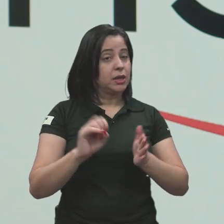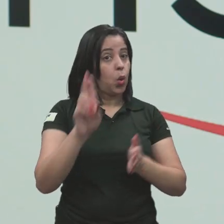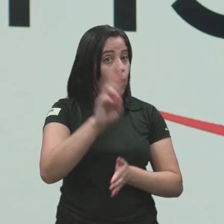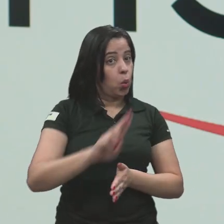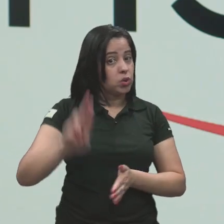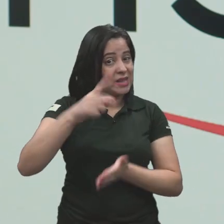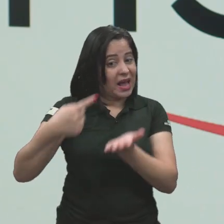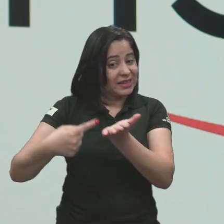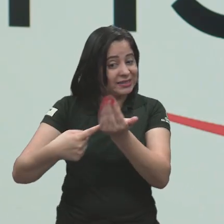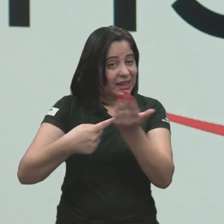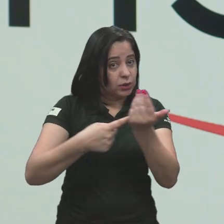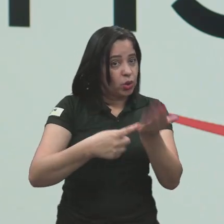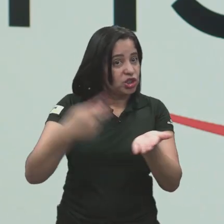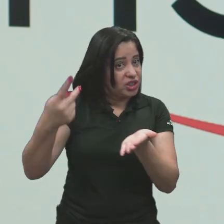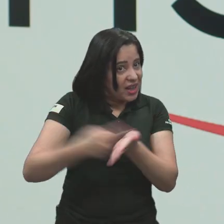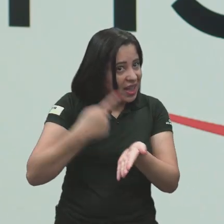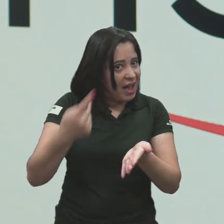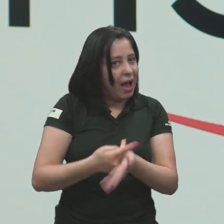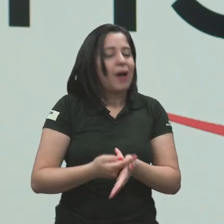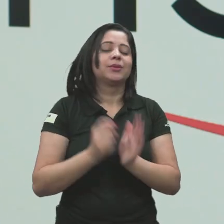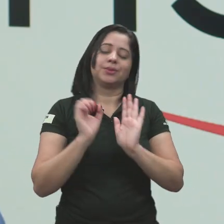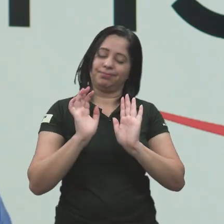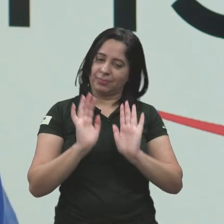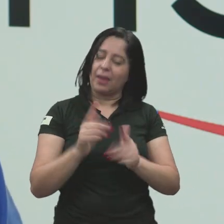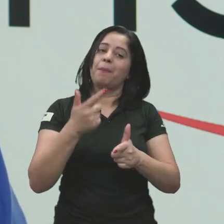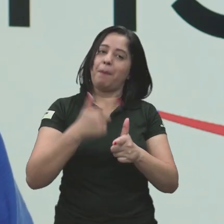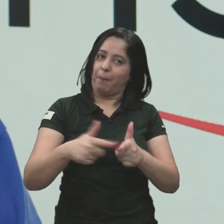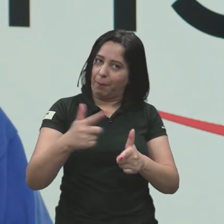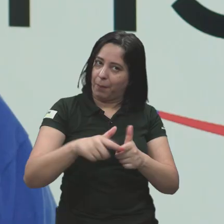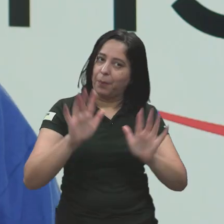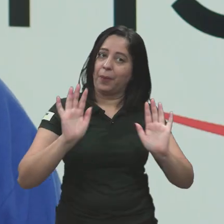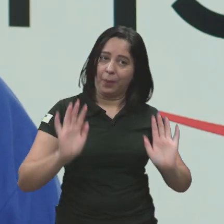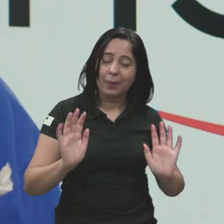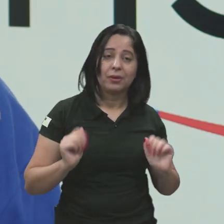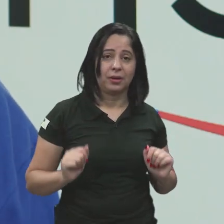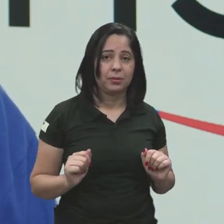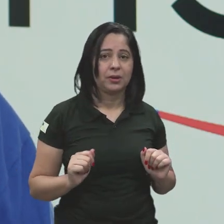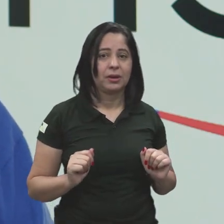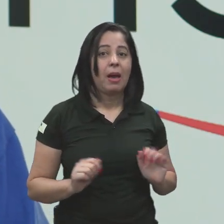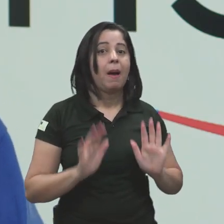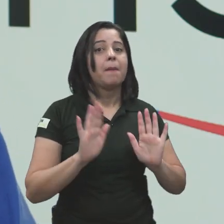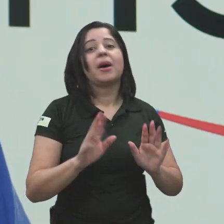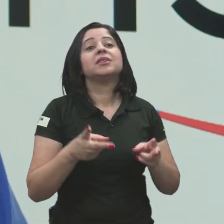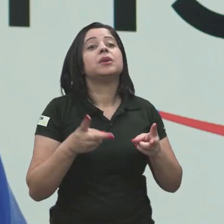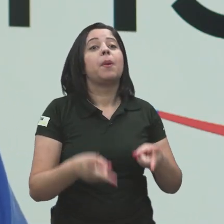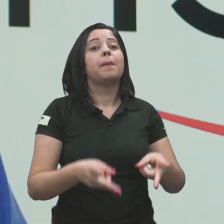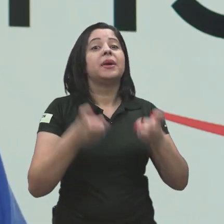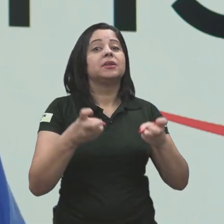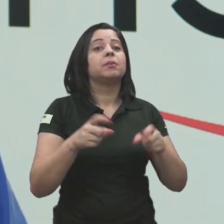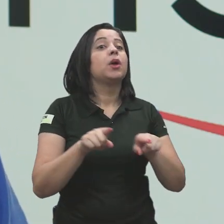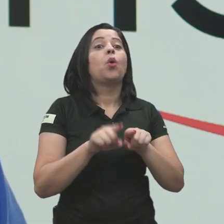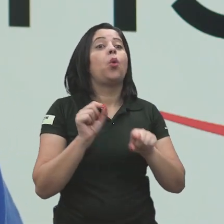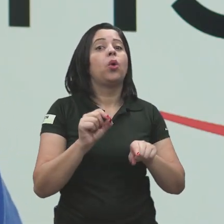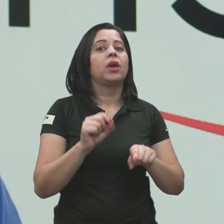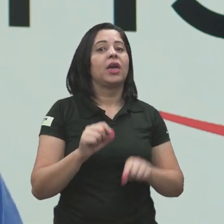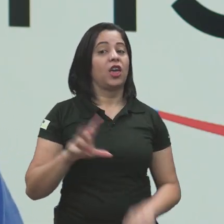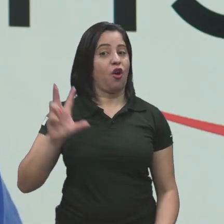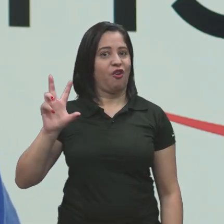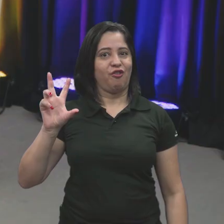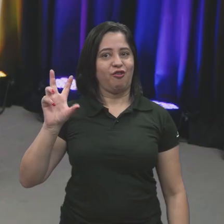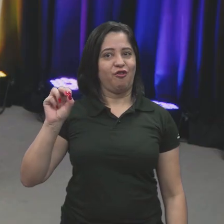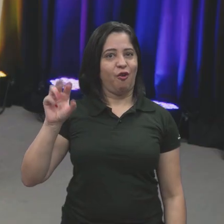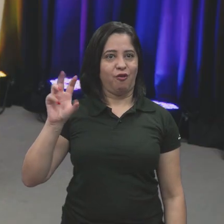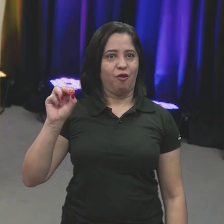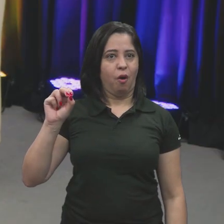Agora, também a gente percebeu o distanciamento dos avós, que antes os avós faziam